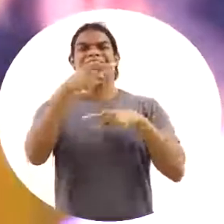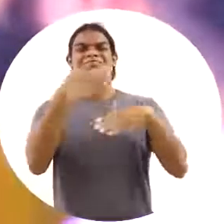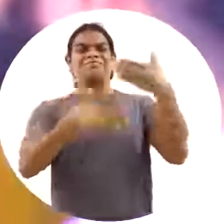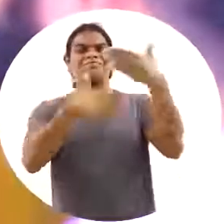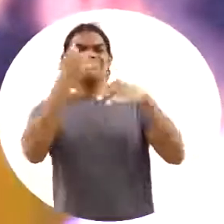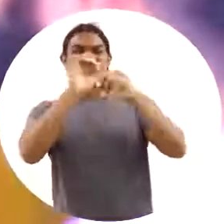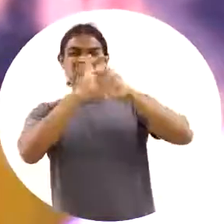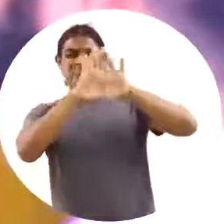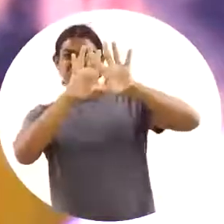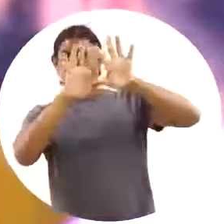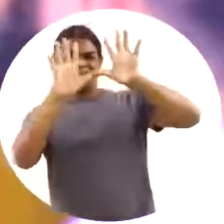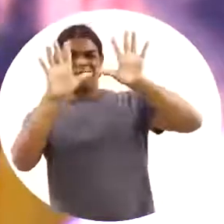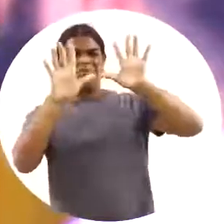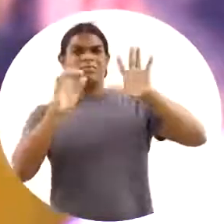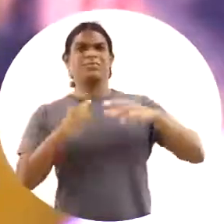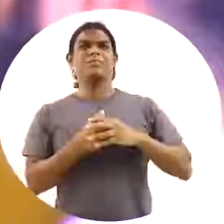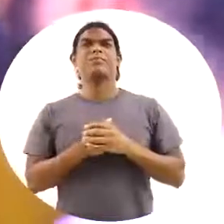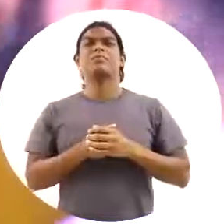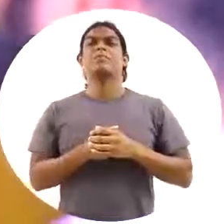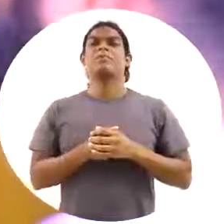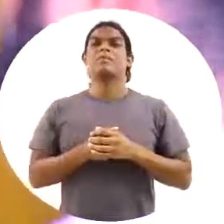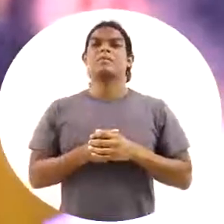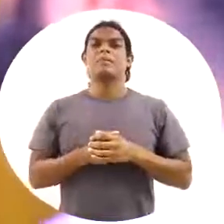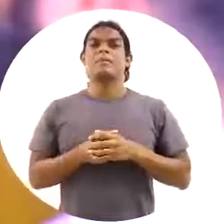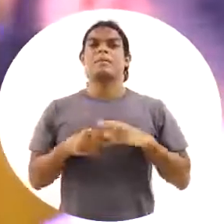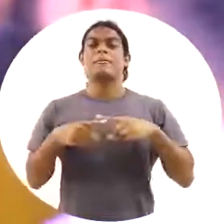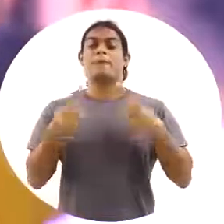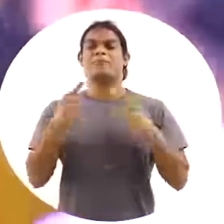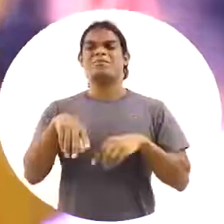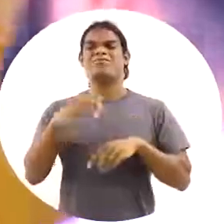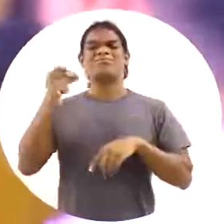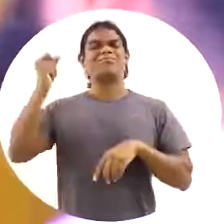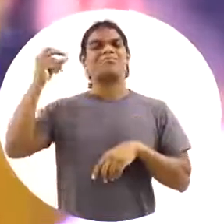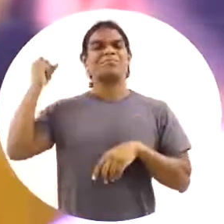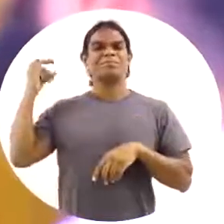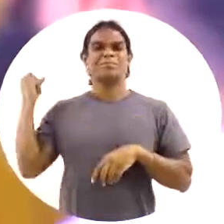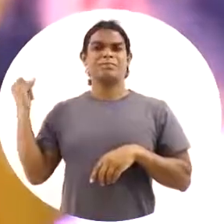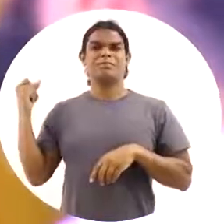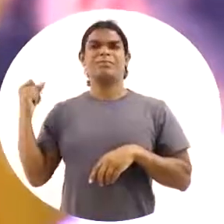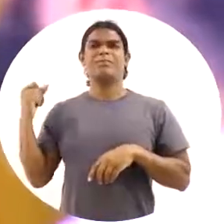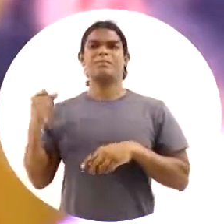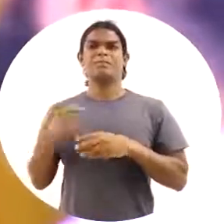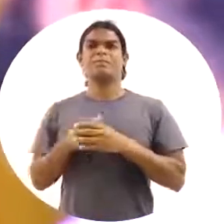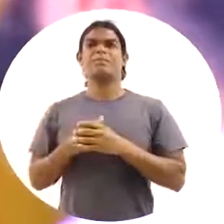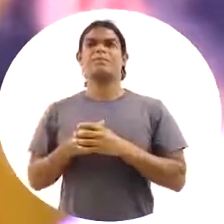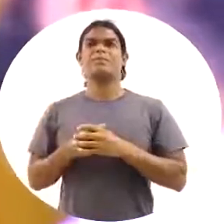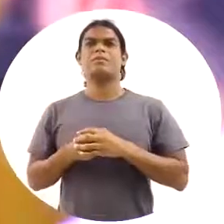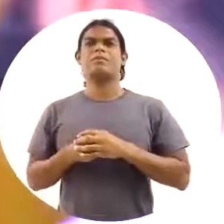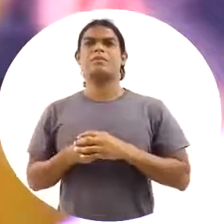emassada. Mas isso é bem antigo isso aqui, né? Mas assim,